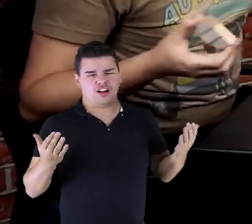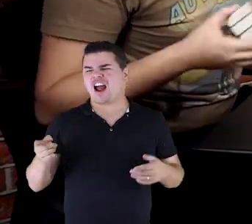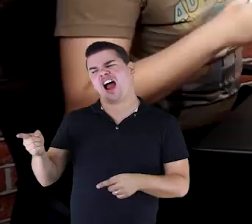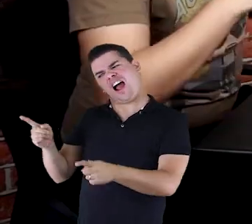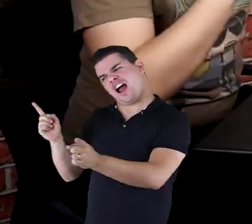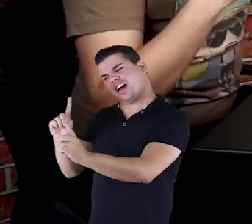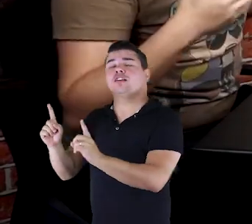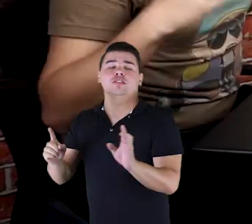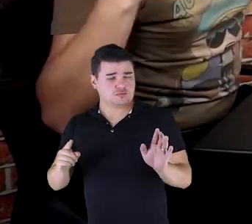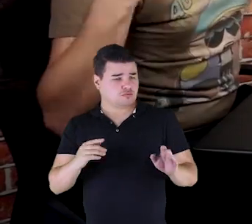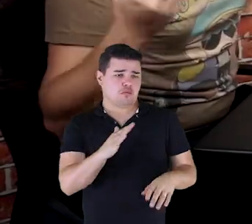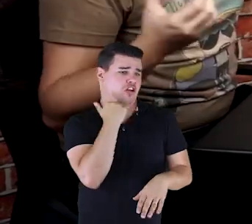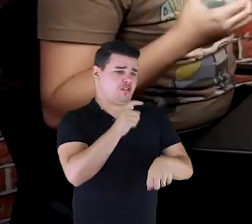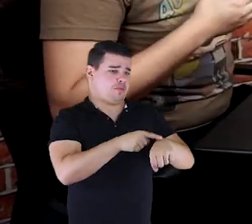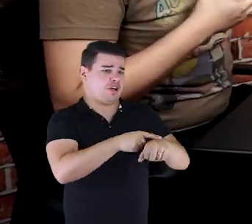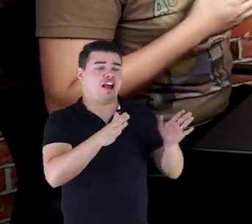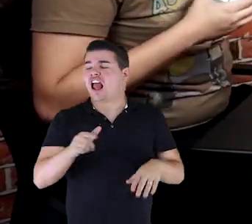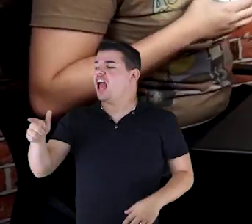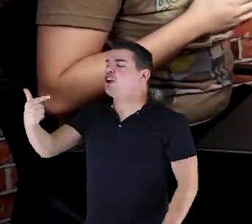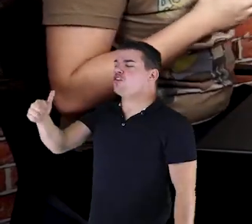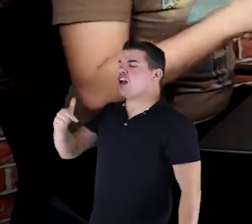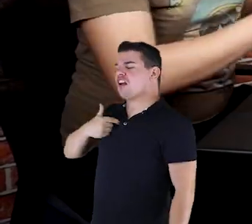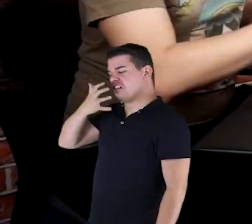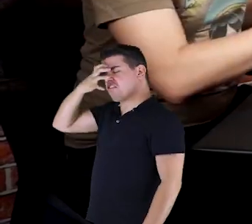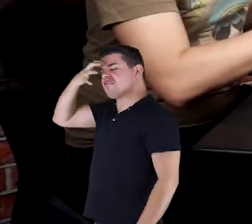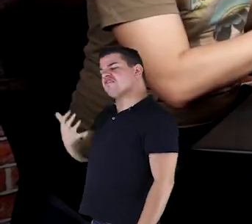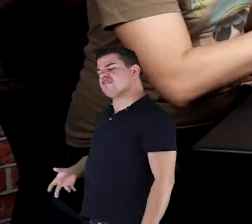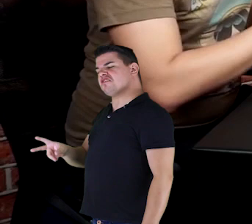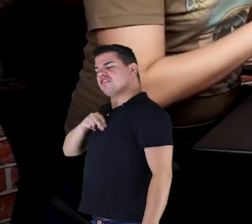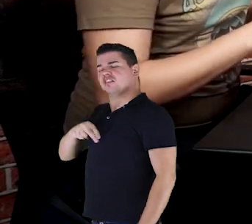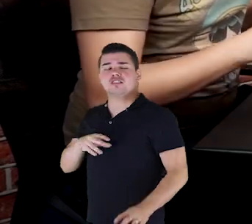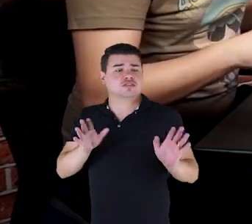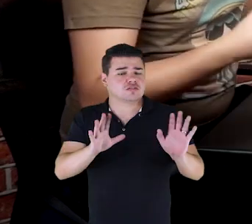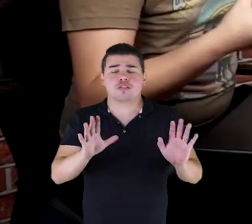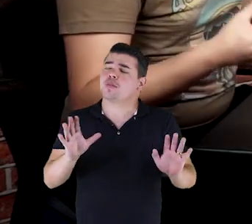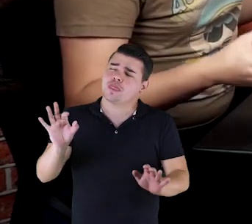ela morreu na mesma época mesmo. Vai, mal caralho.